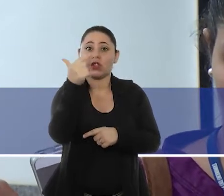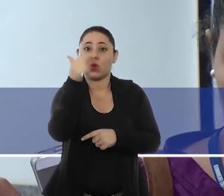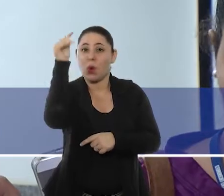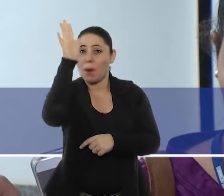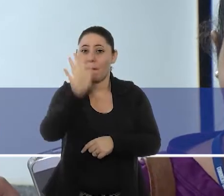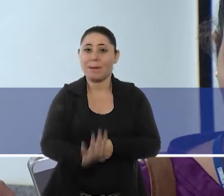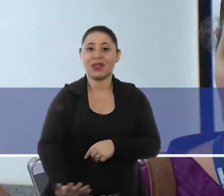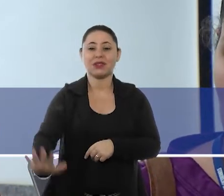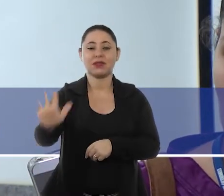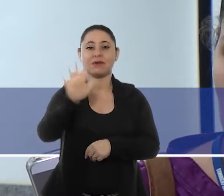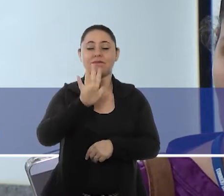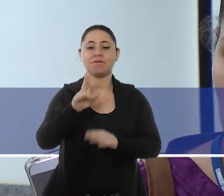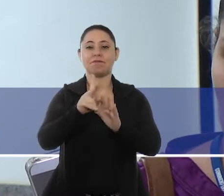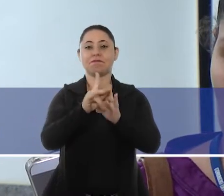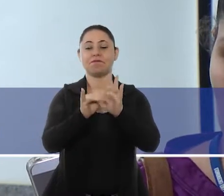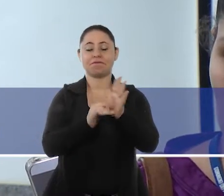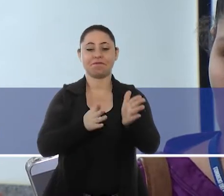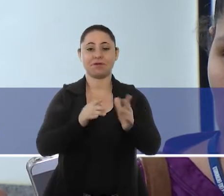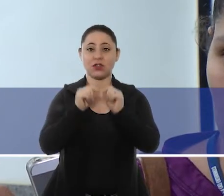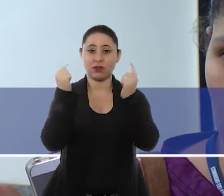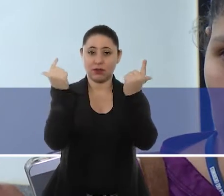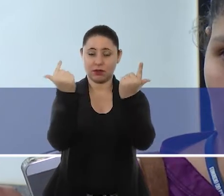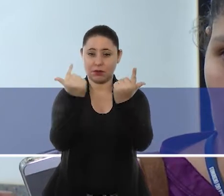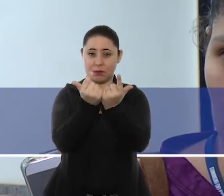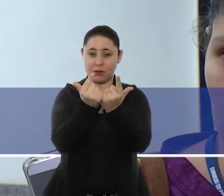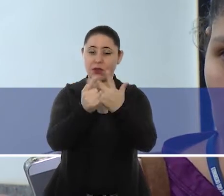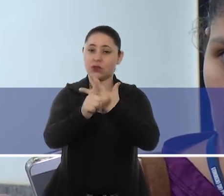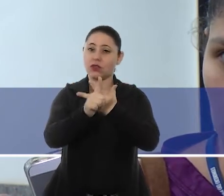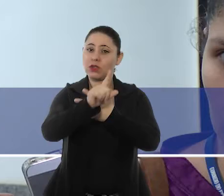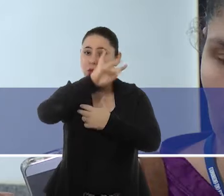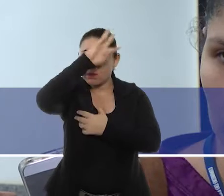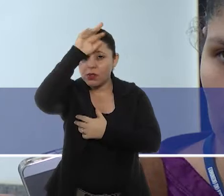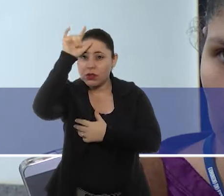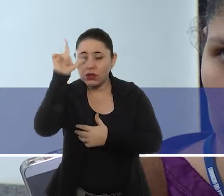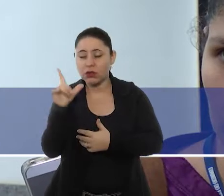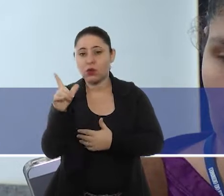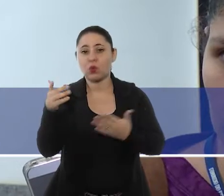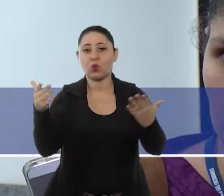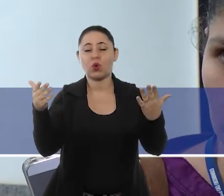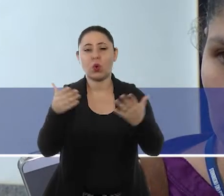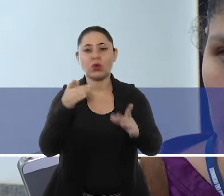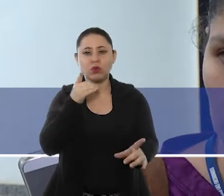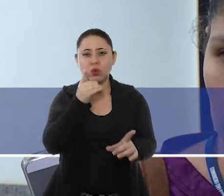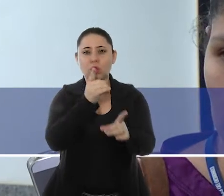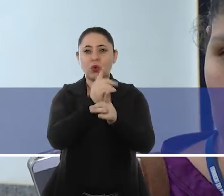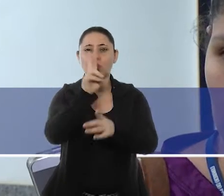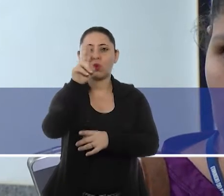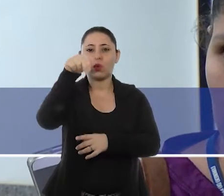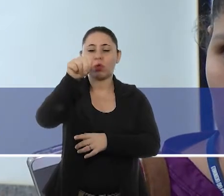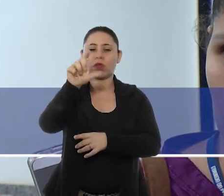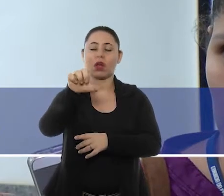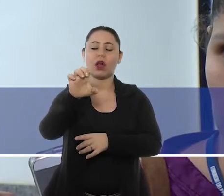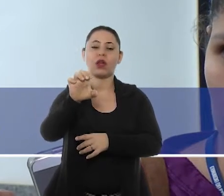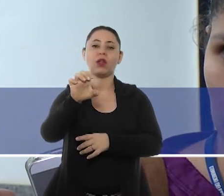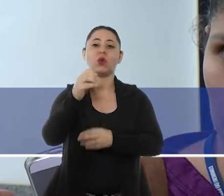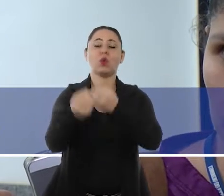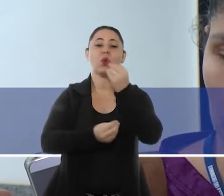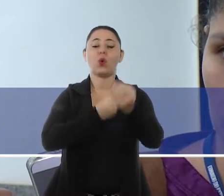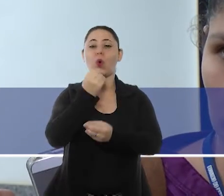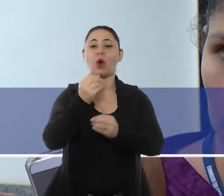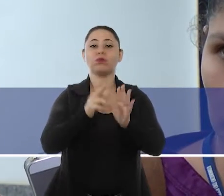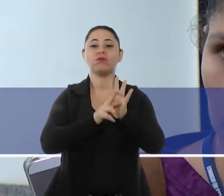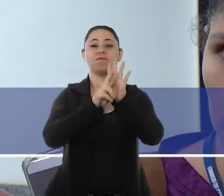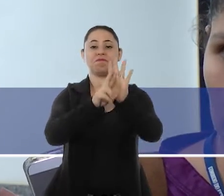do Brasil em projetos de Assembleias Legislativas do Brasil, agora no encontro da Unali, em